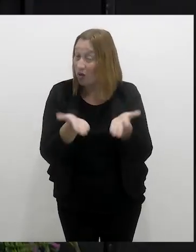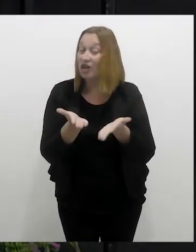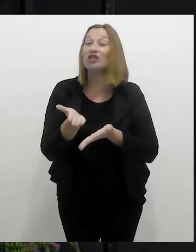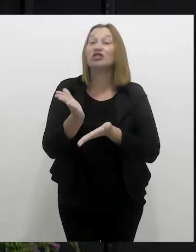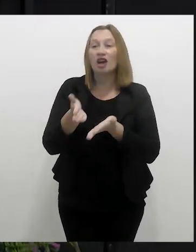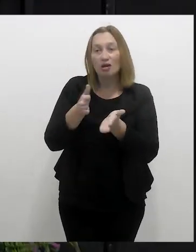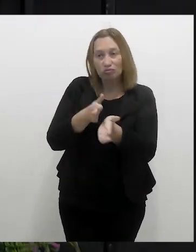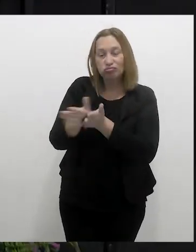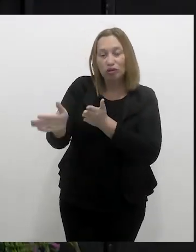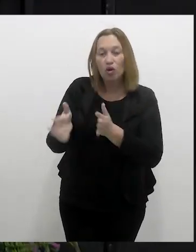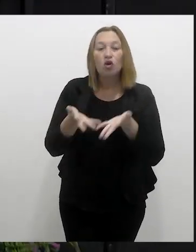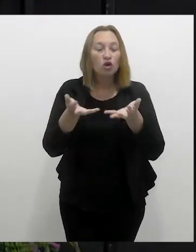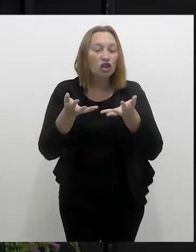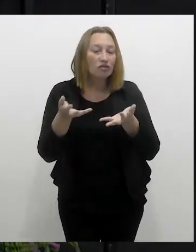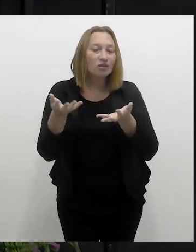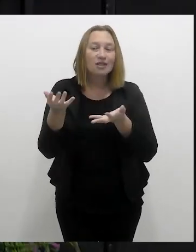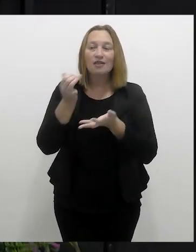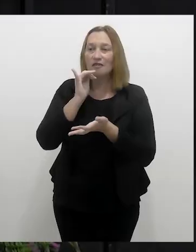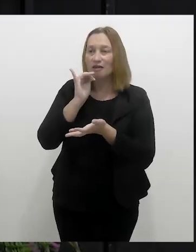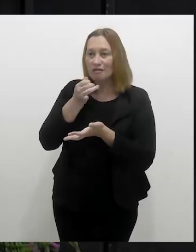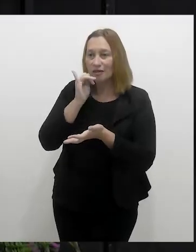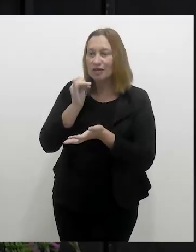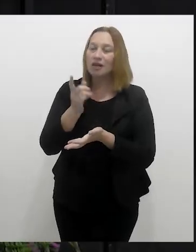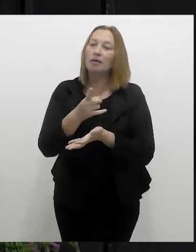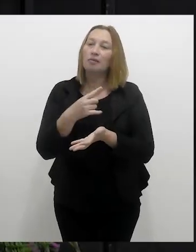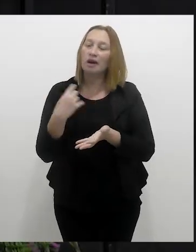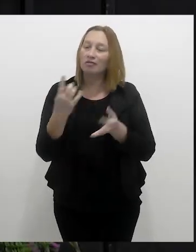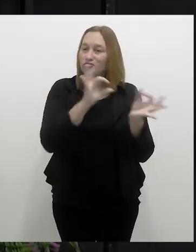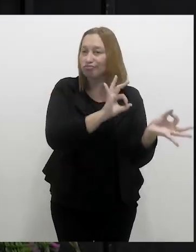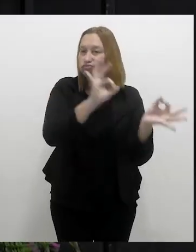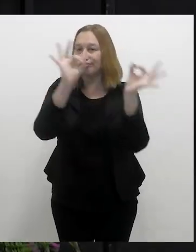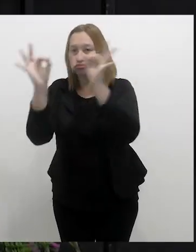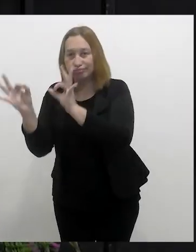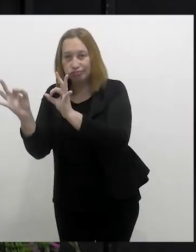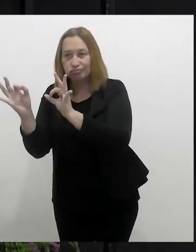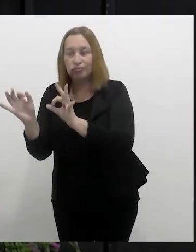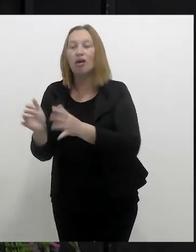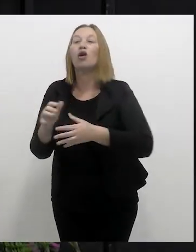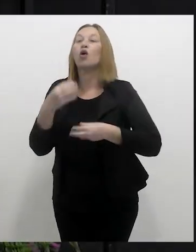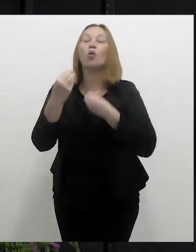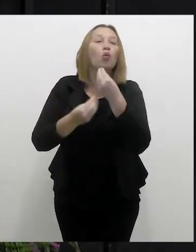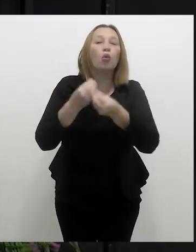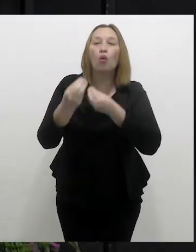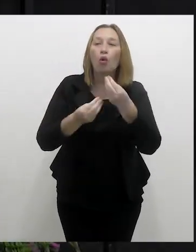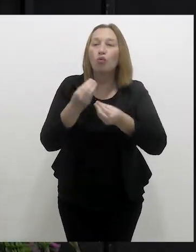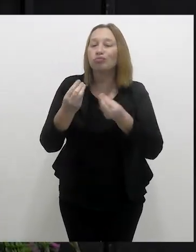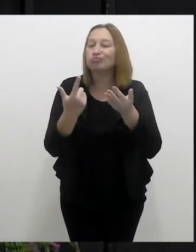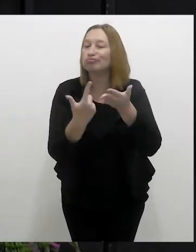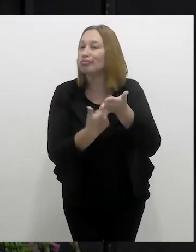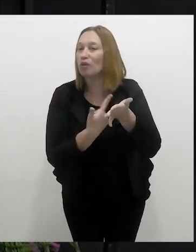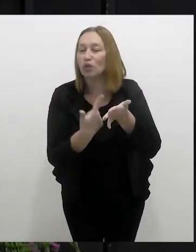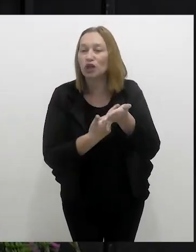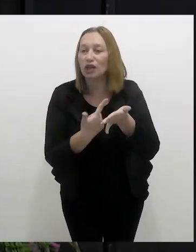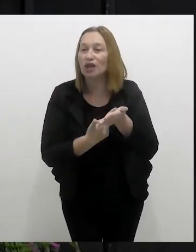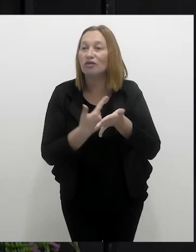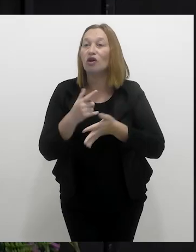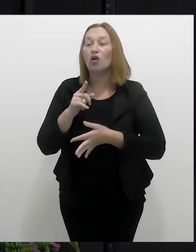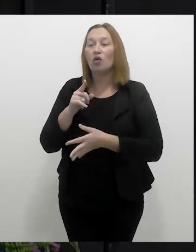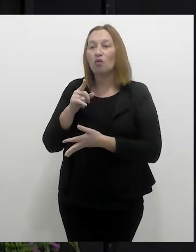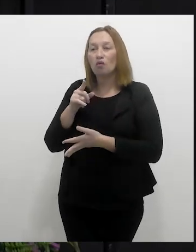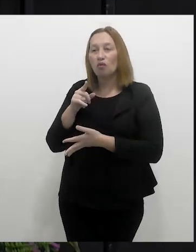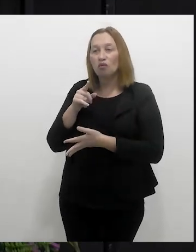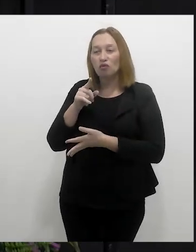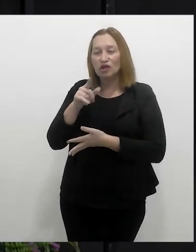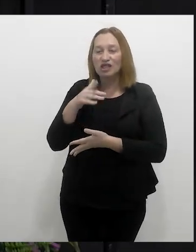né, já lançou, e eu queria que você contasse para a nossa espectadora, para o nosso espectador, como é que está esse livro, e que